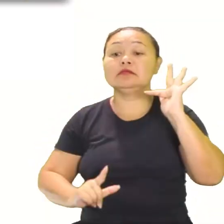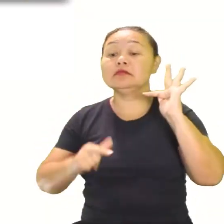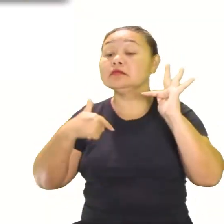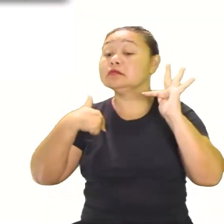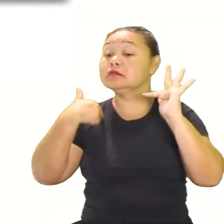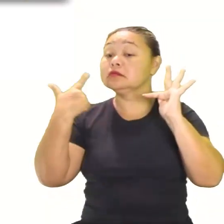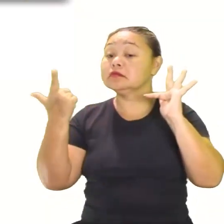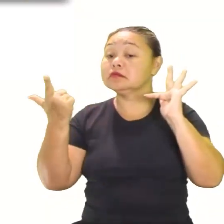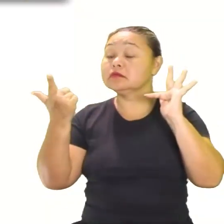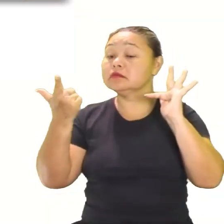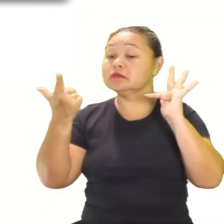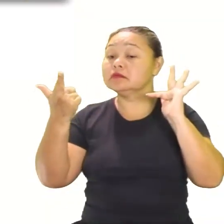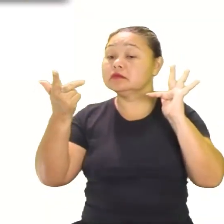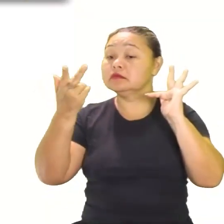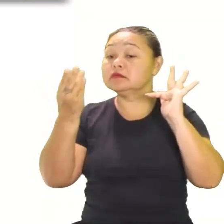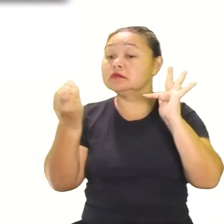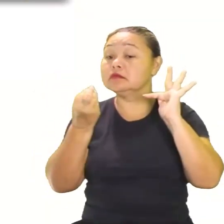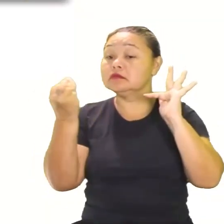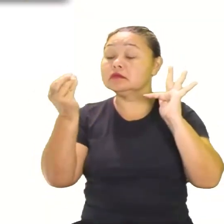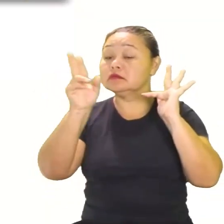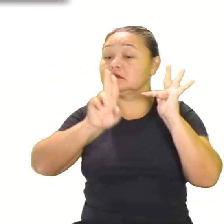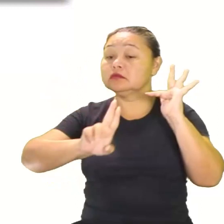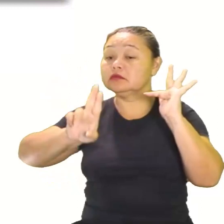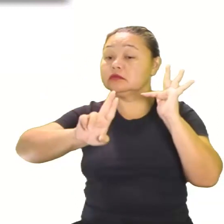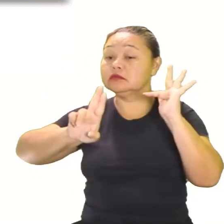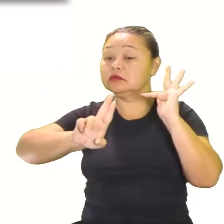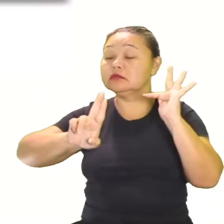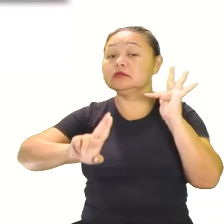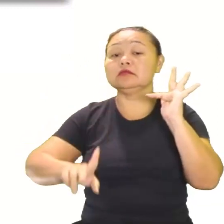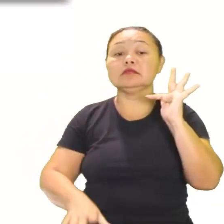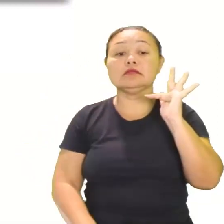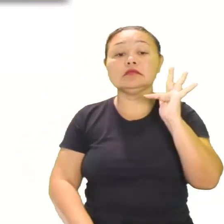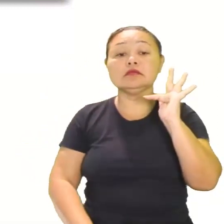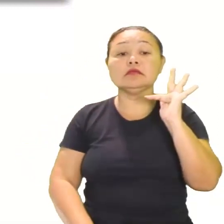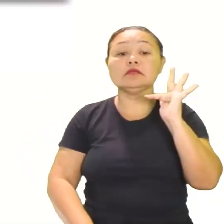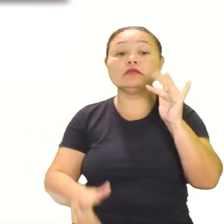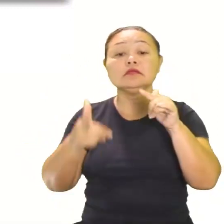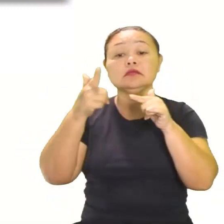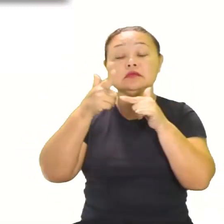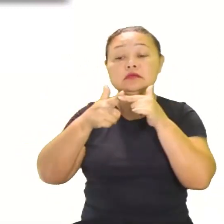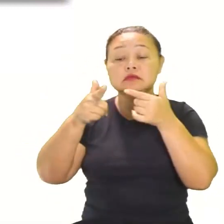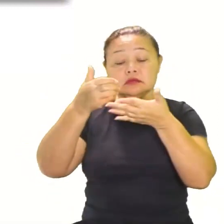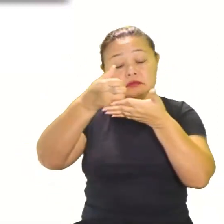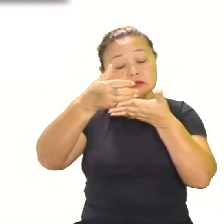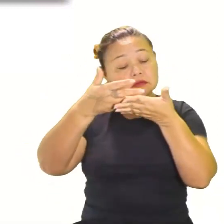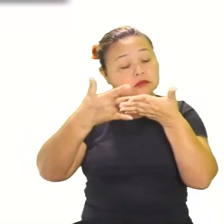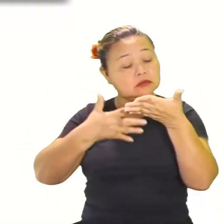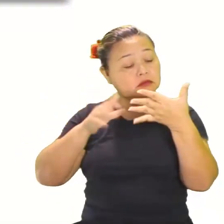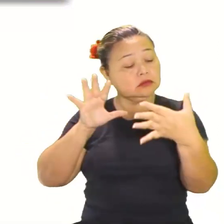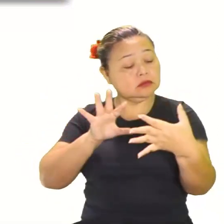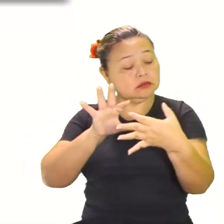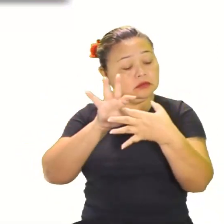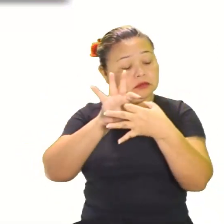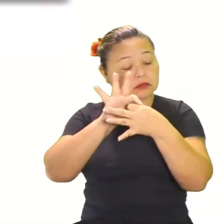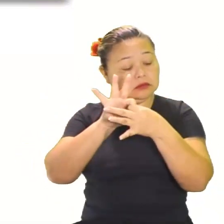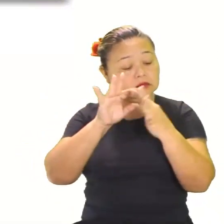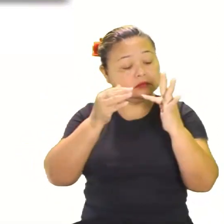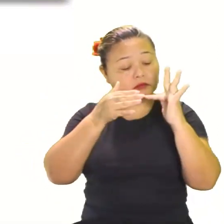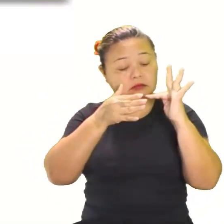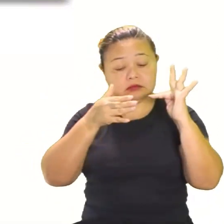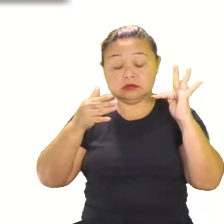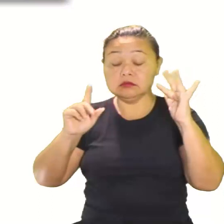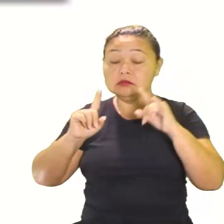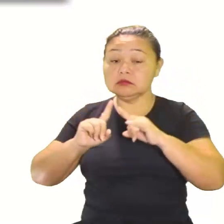modular, trabalhando as suas aplicações. Vamos ver, professor Maurício? Vamos lá. Problemas que envolvem funções